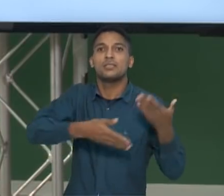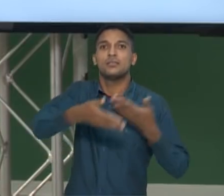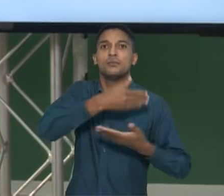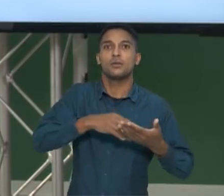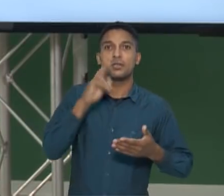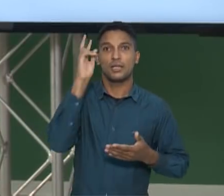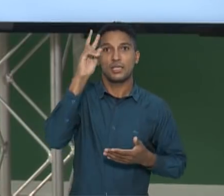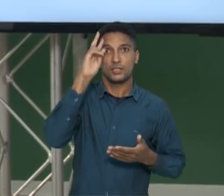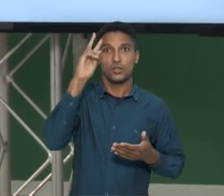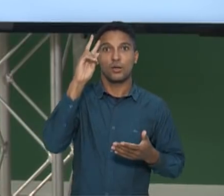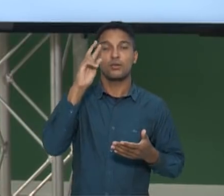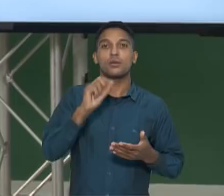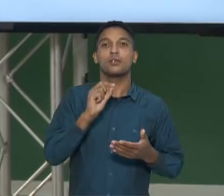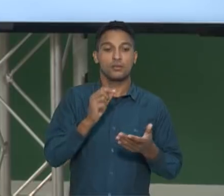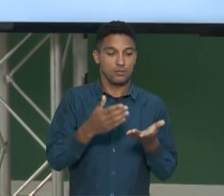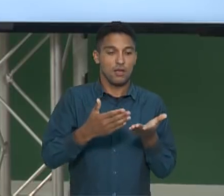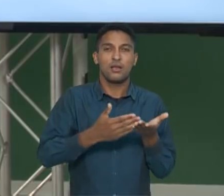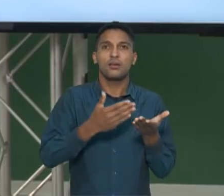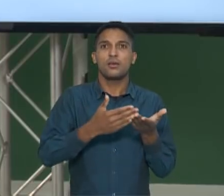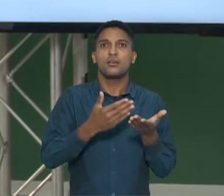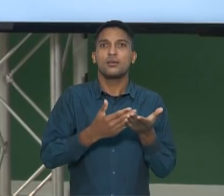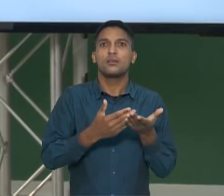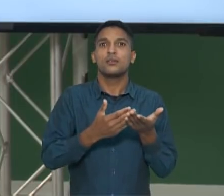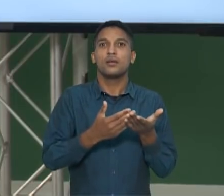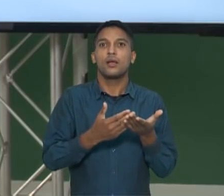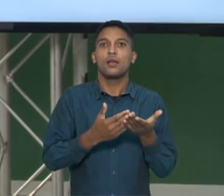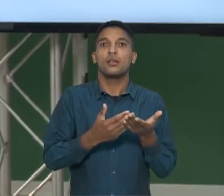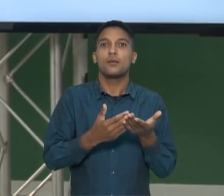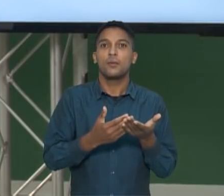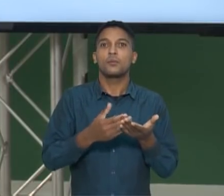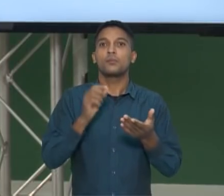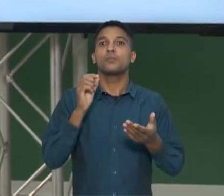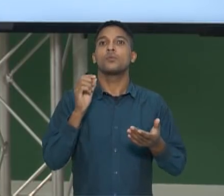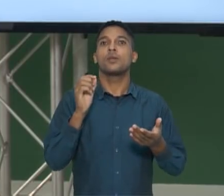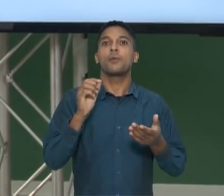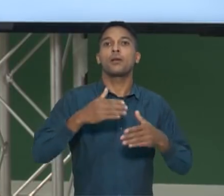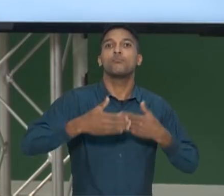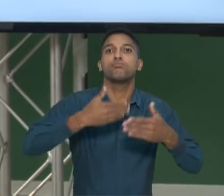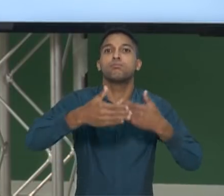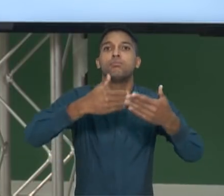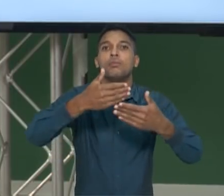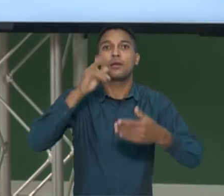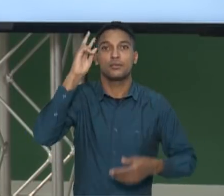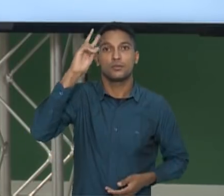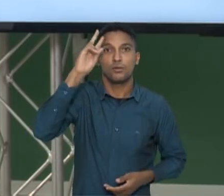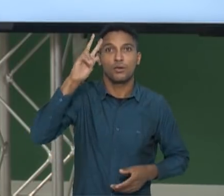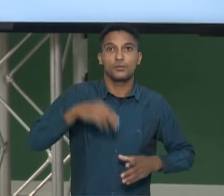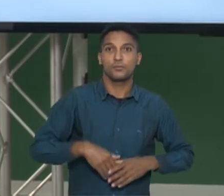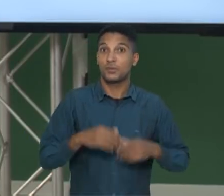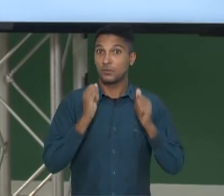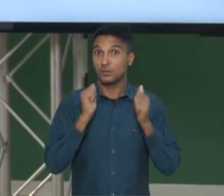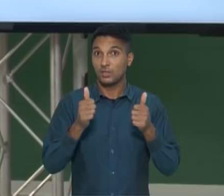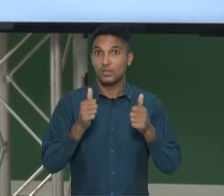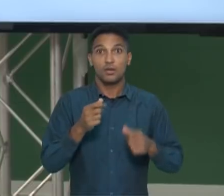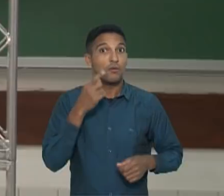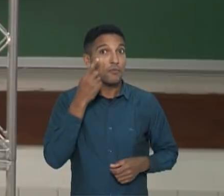com coerência o que está acontecendo no enredo, na situação total da história, certo? Vamos ver se vocês estão se apropriando dos